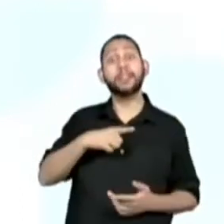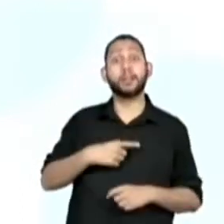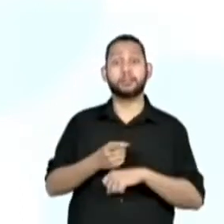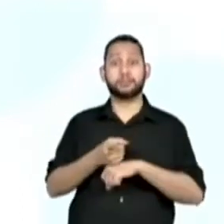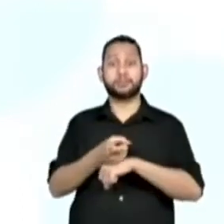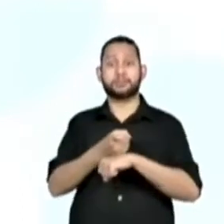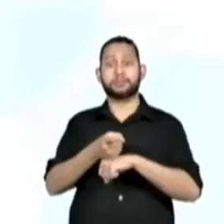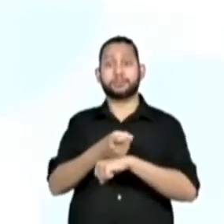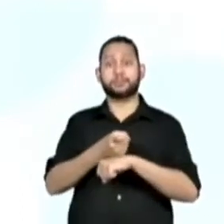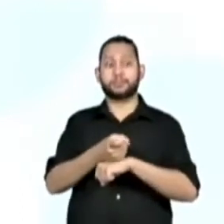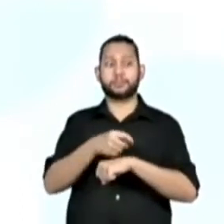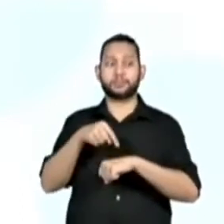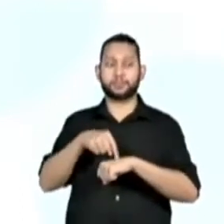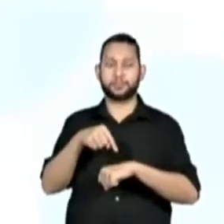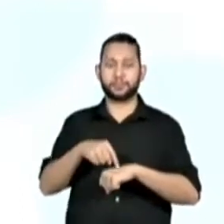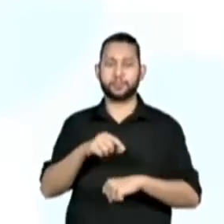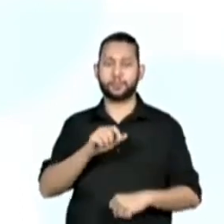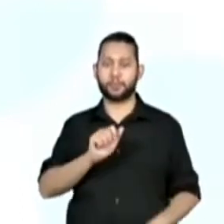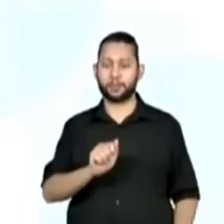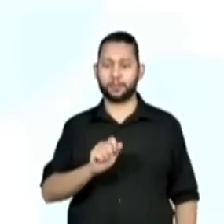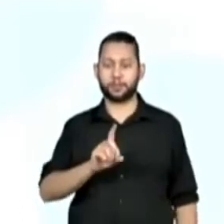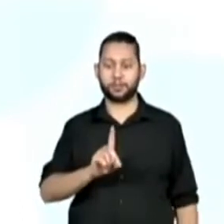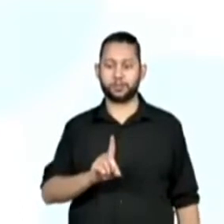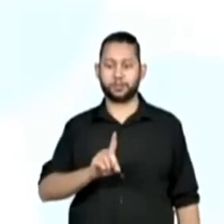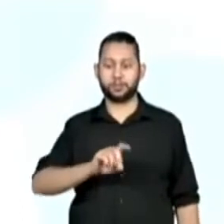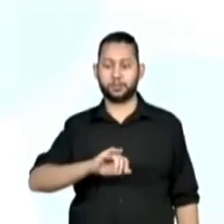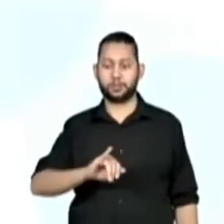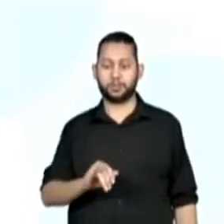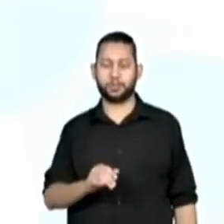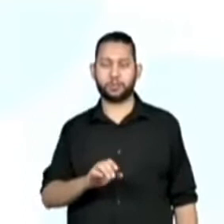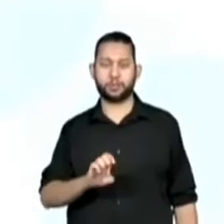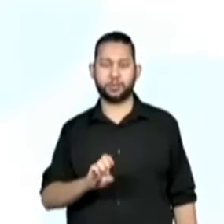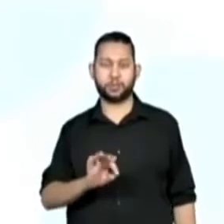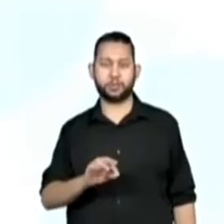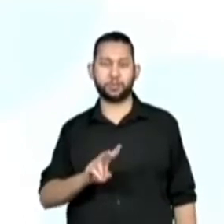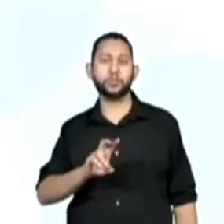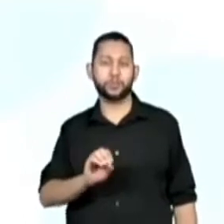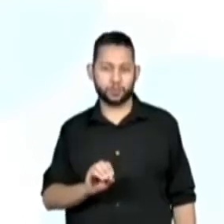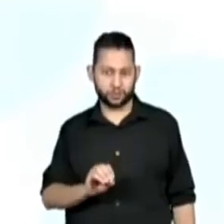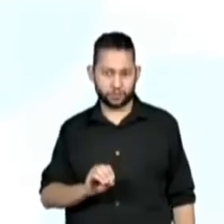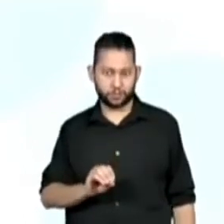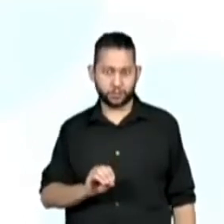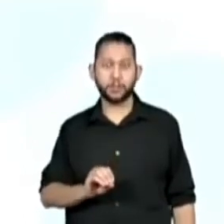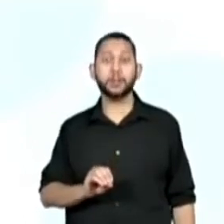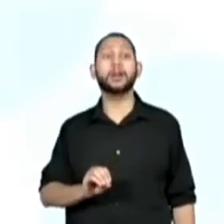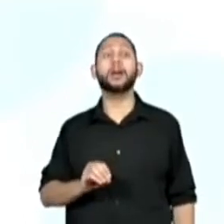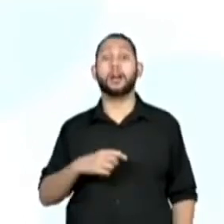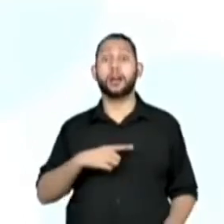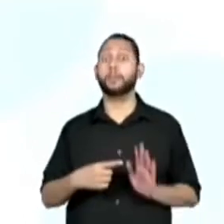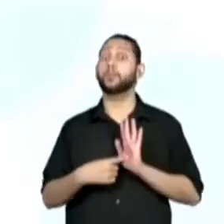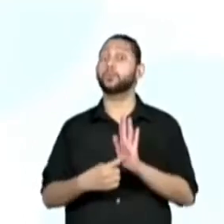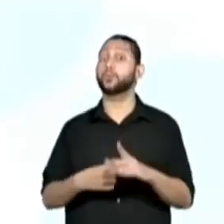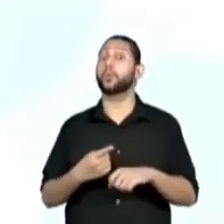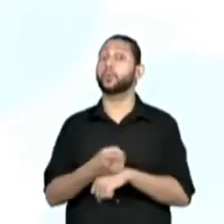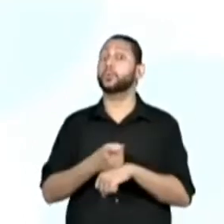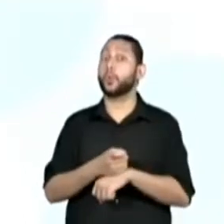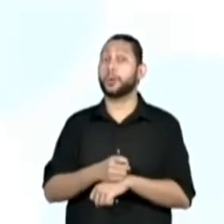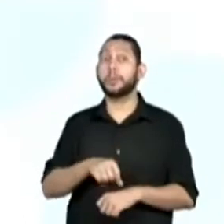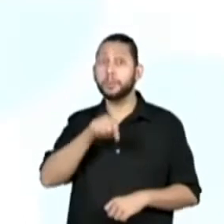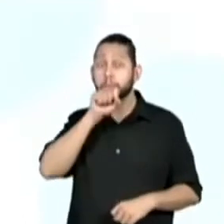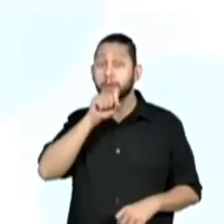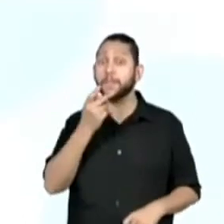podem caracterizar eles. E aí estão Ela os do deu lobo. 2 adjetivos, né?